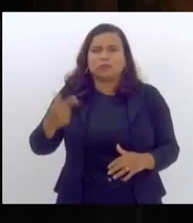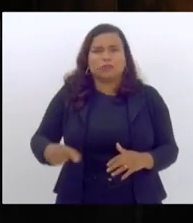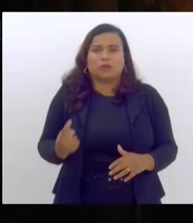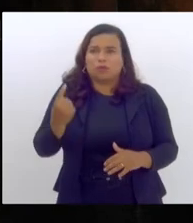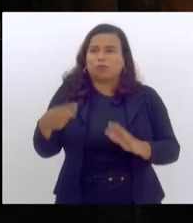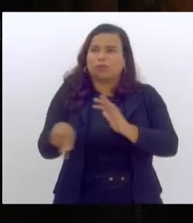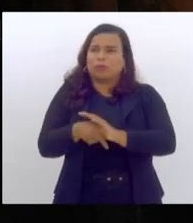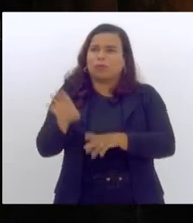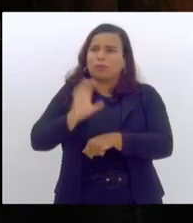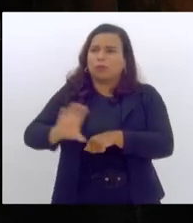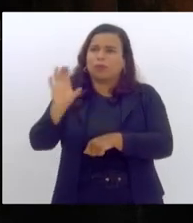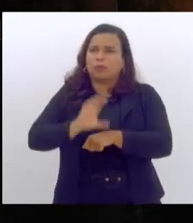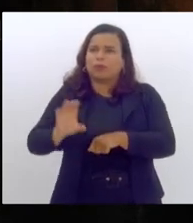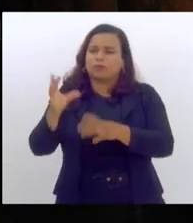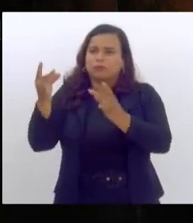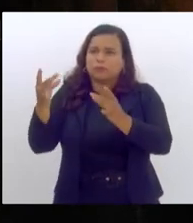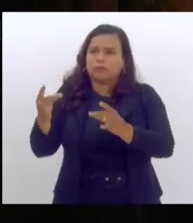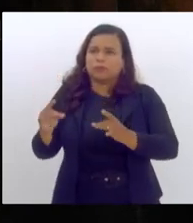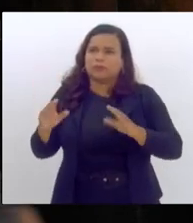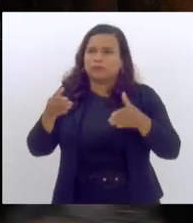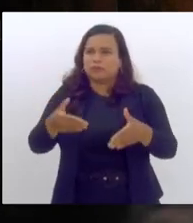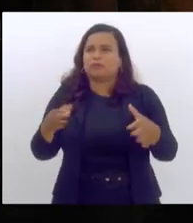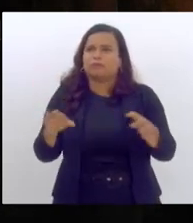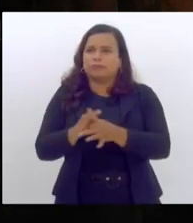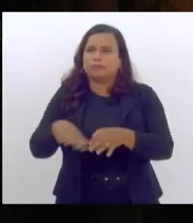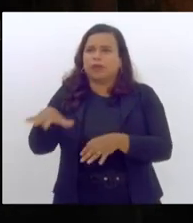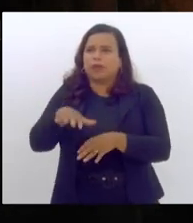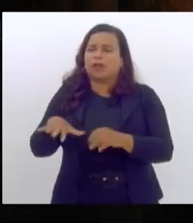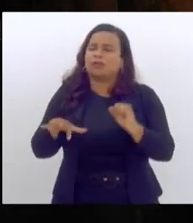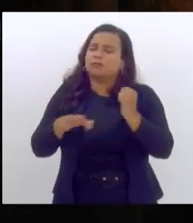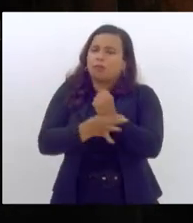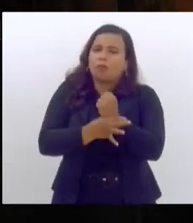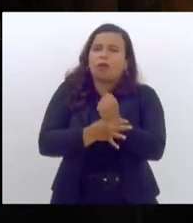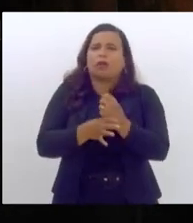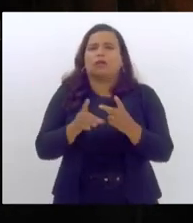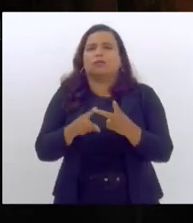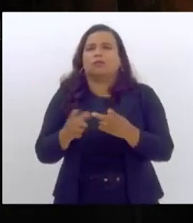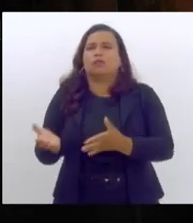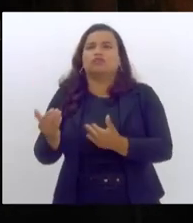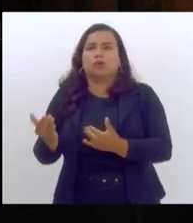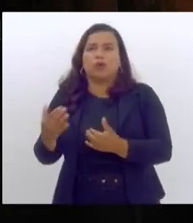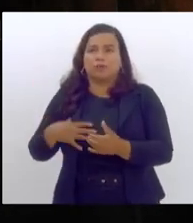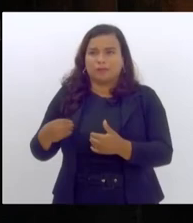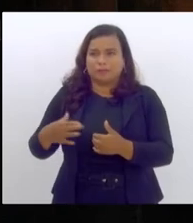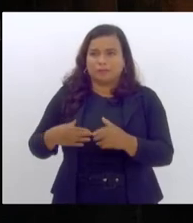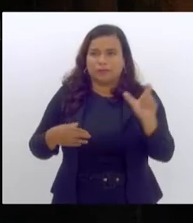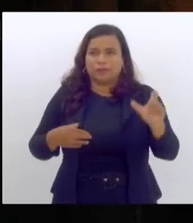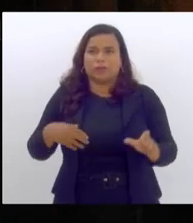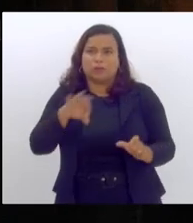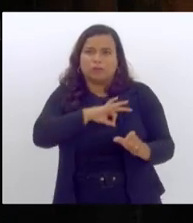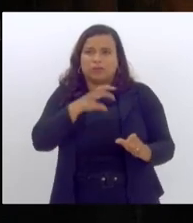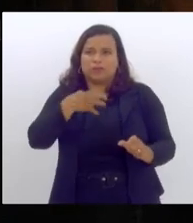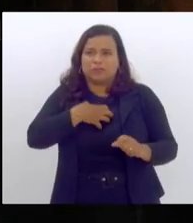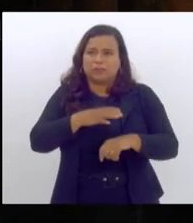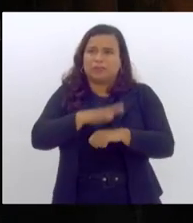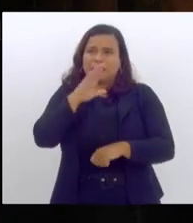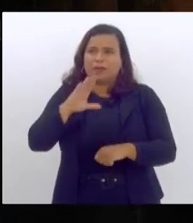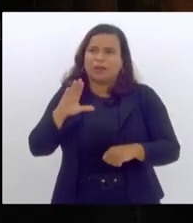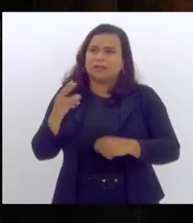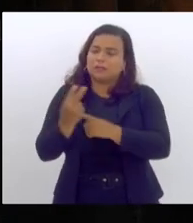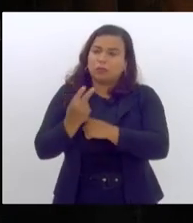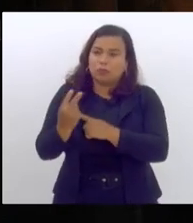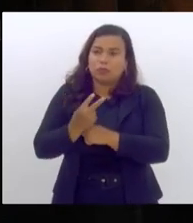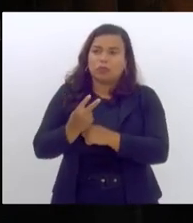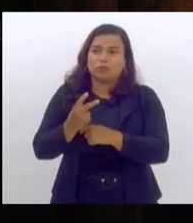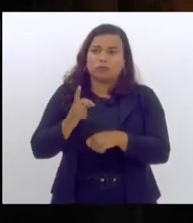a cursos específicos ligados ao setor de segurança, para o jovem ali, para o filho do policial também se sentir um pouco mais protegido, com